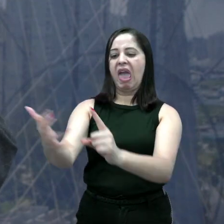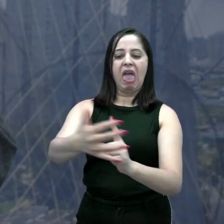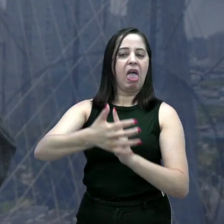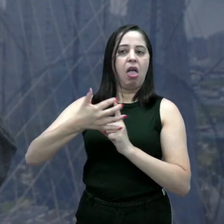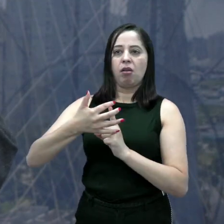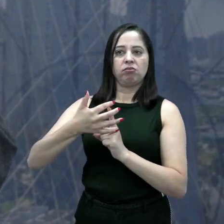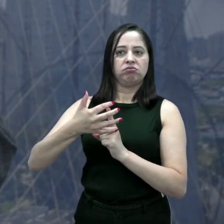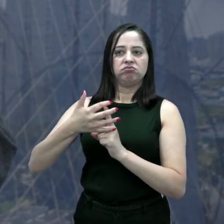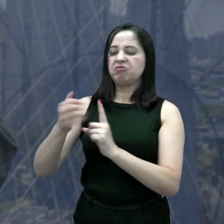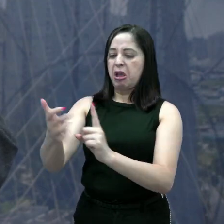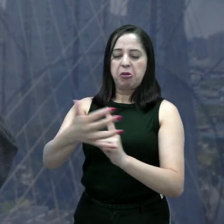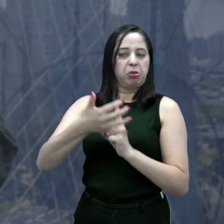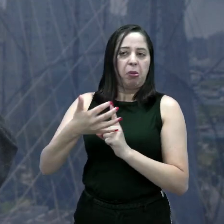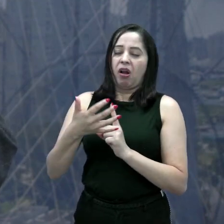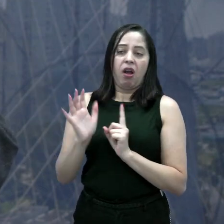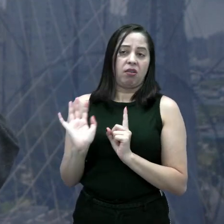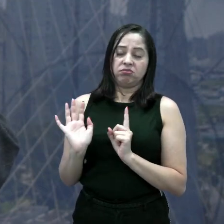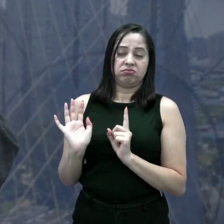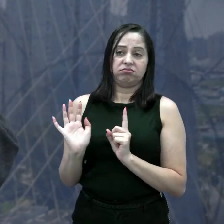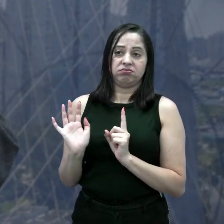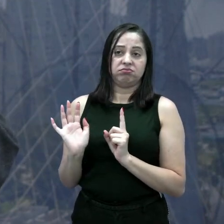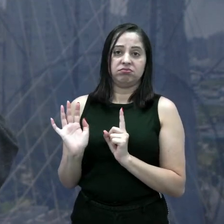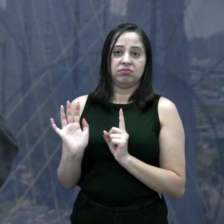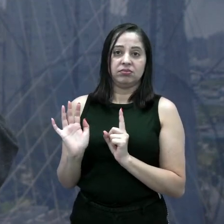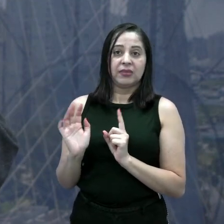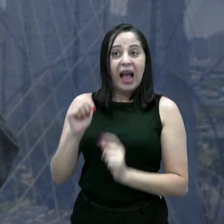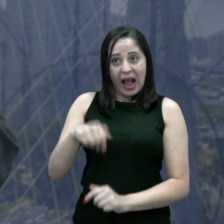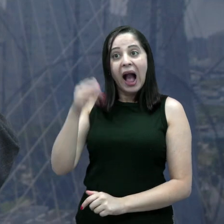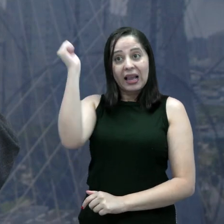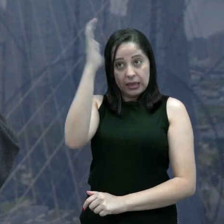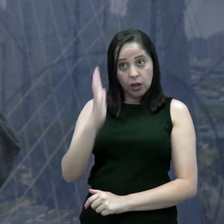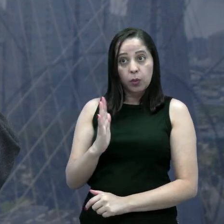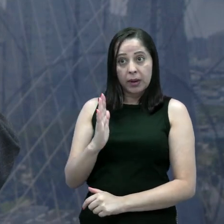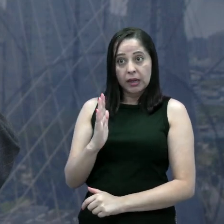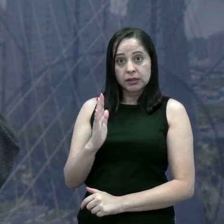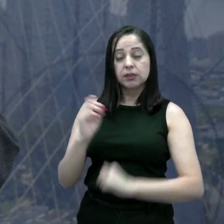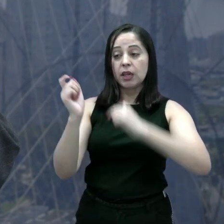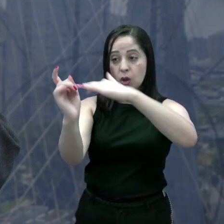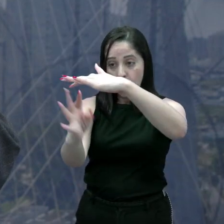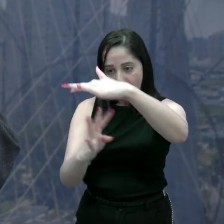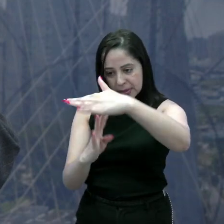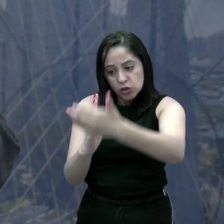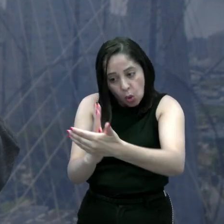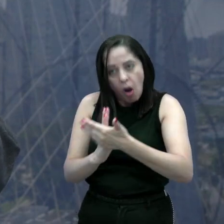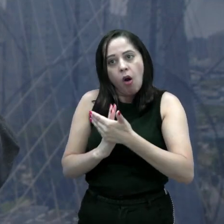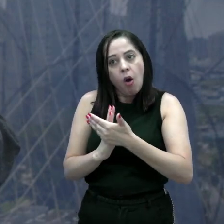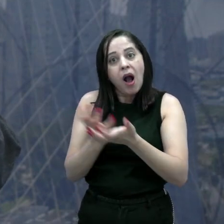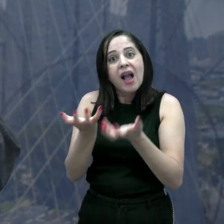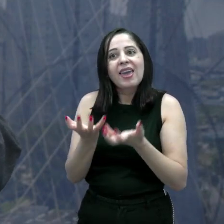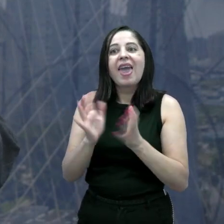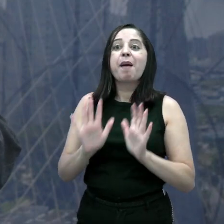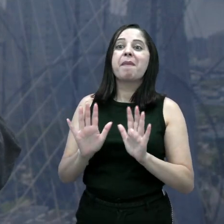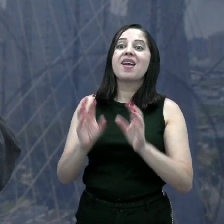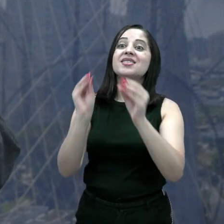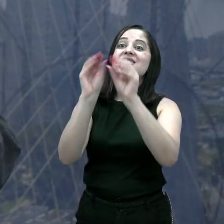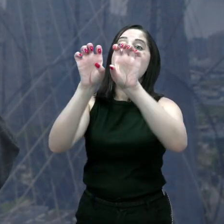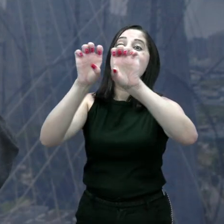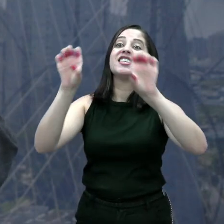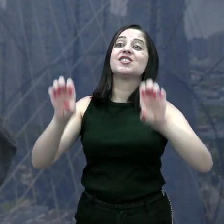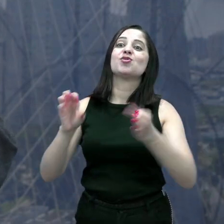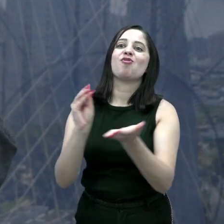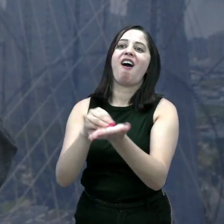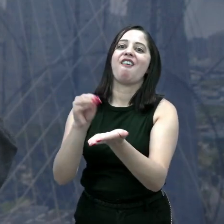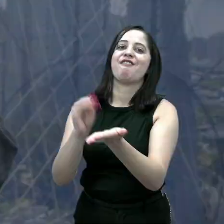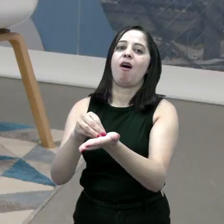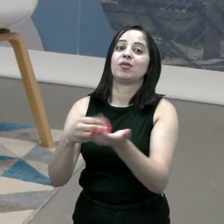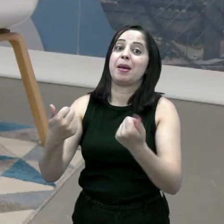os imigrantes ilegais, né? O Brasil quer receber os asilados, os refugiados, mas a estrutura pública precisa melhorar